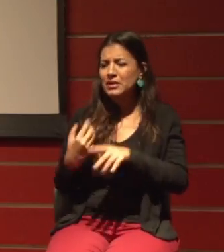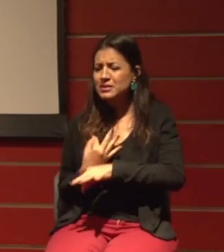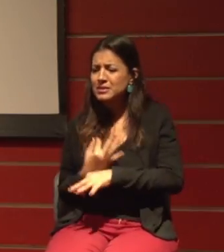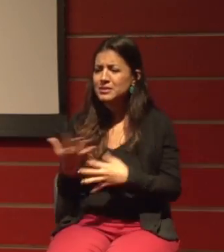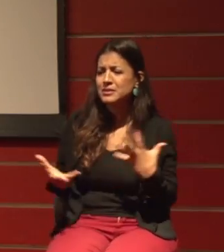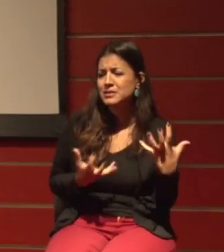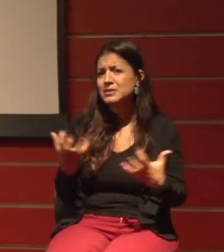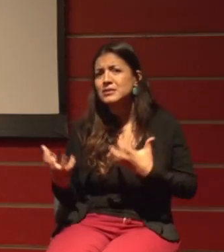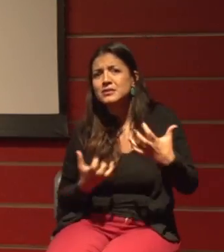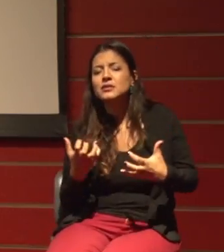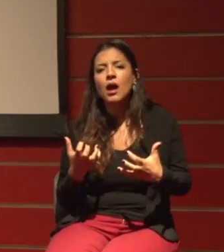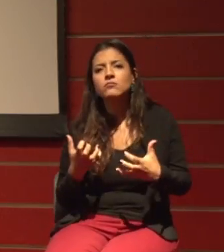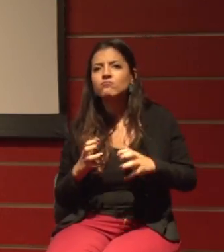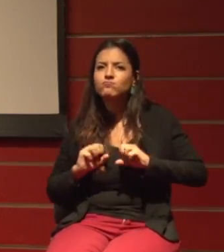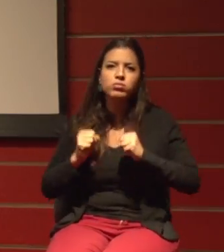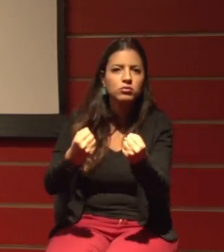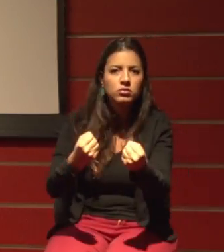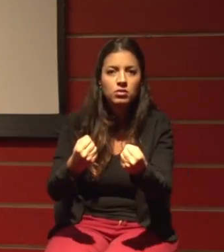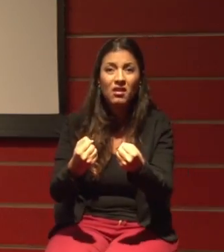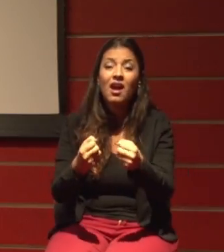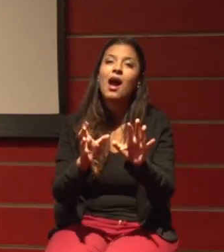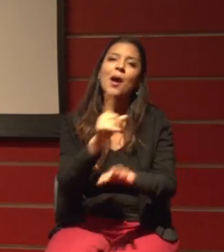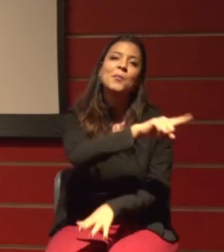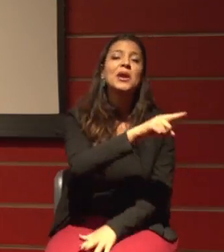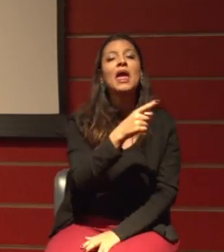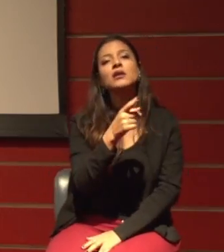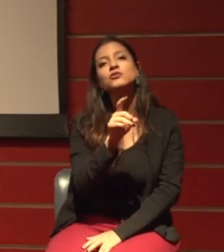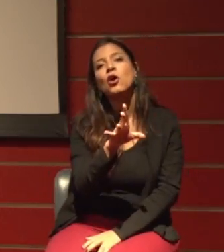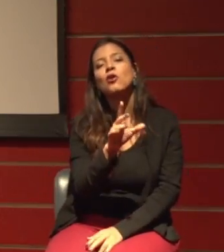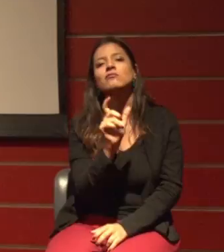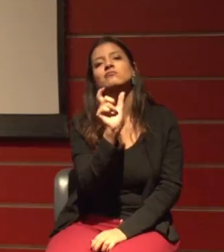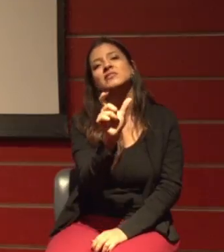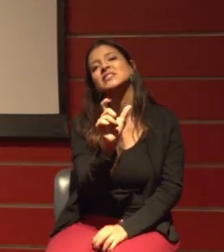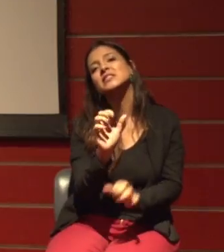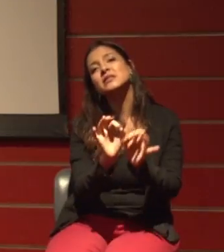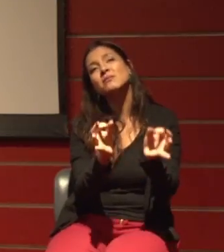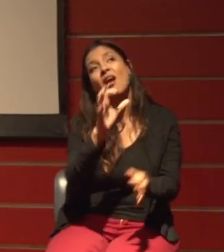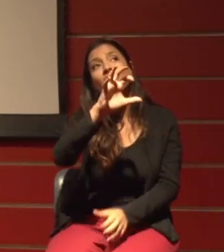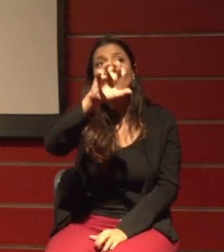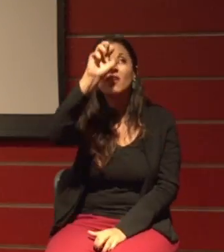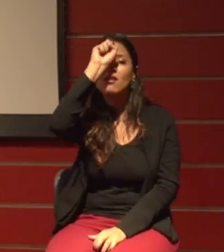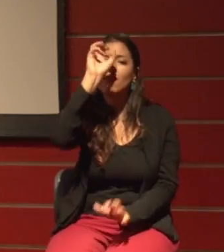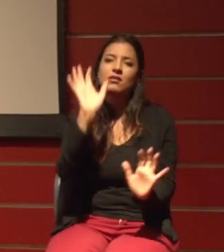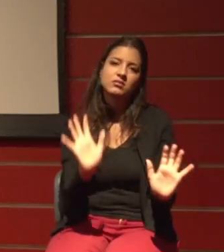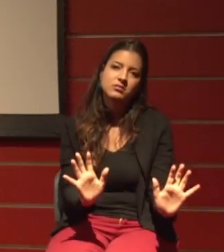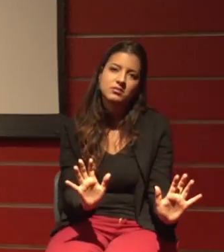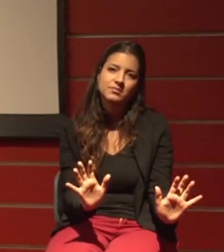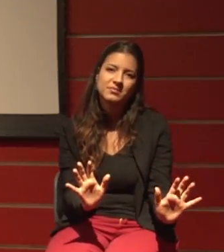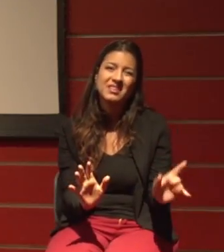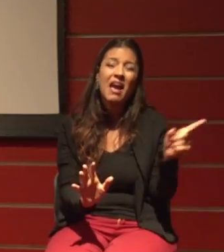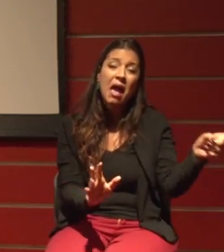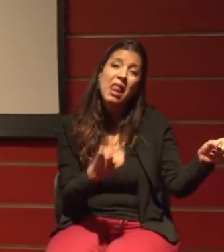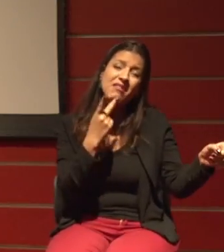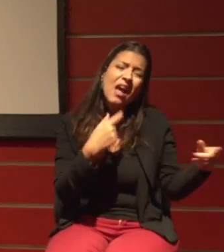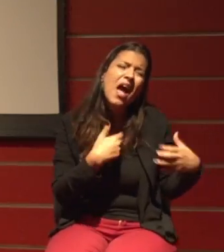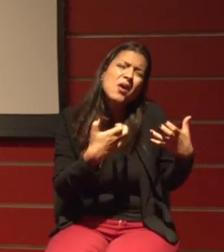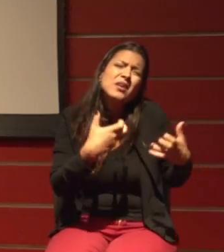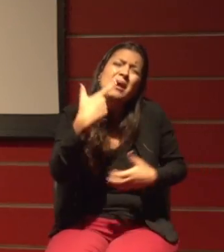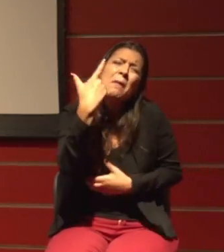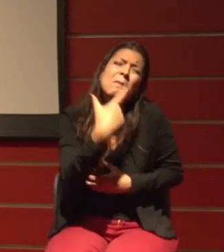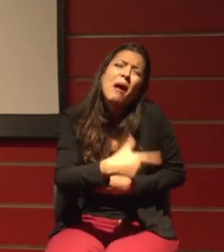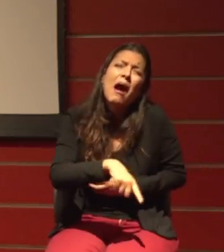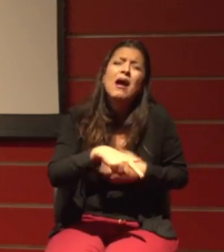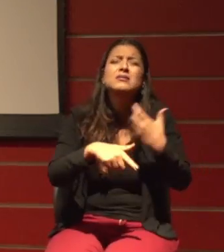de vingança né Eh e E aí ela fala eu queria ver mais coisas que que fizer